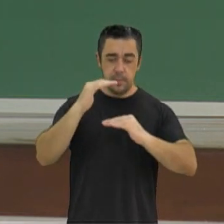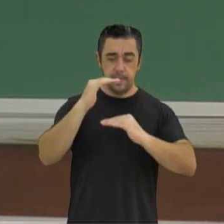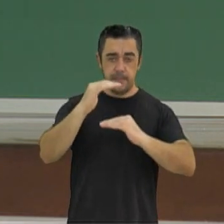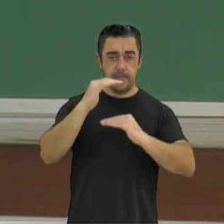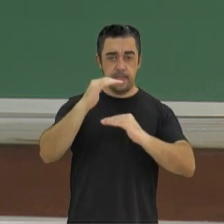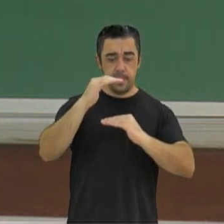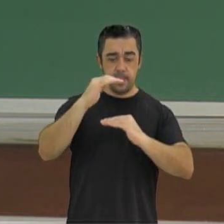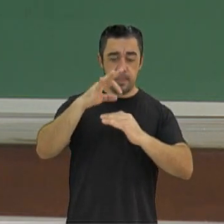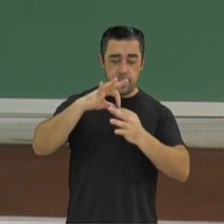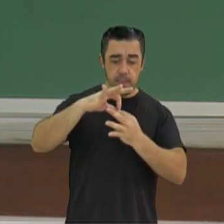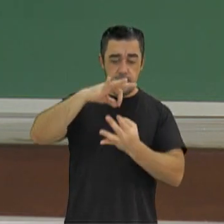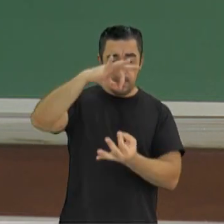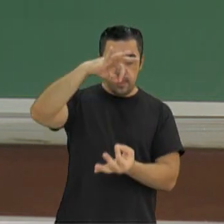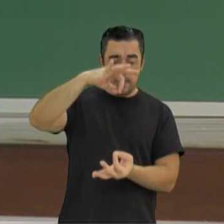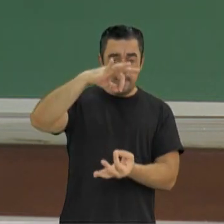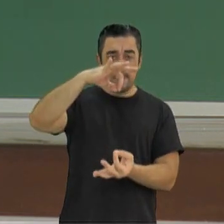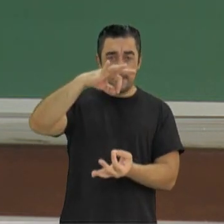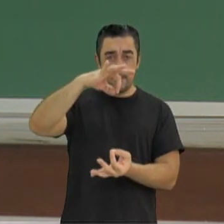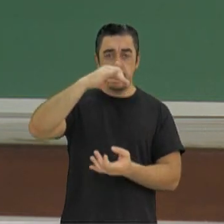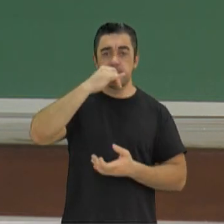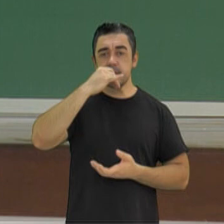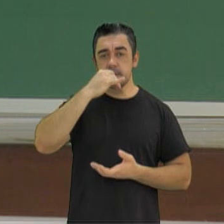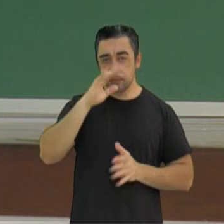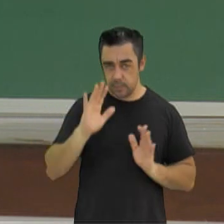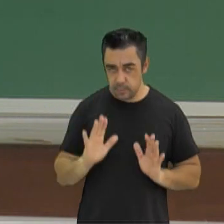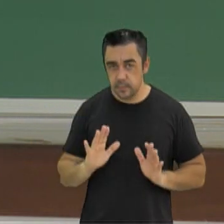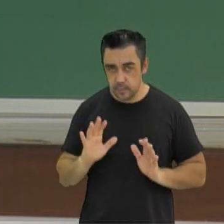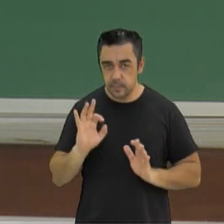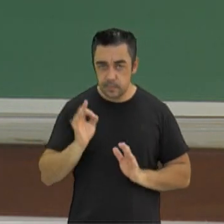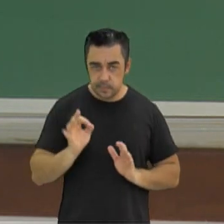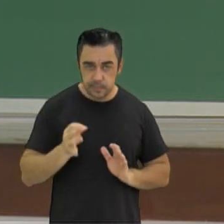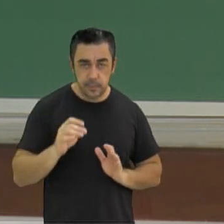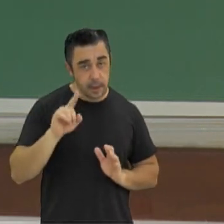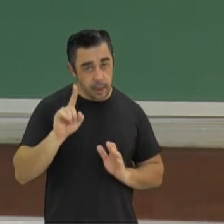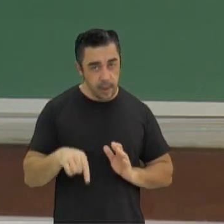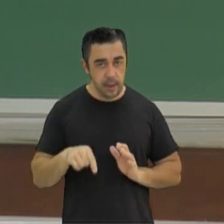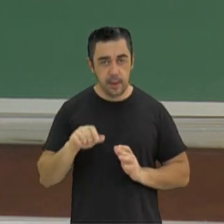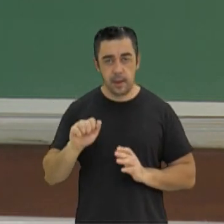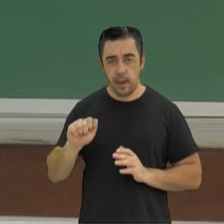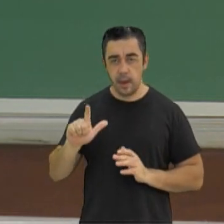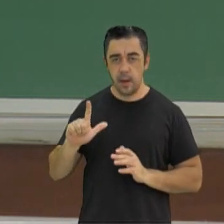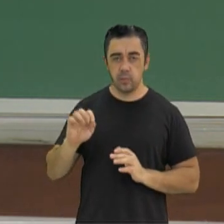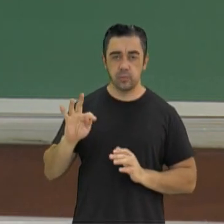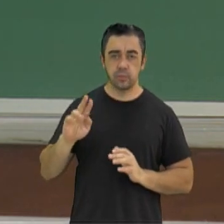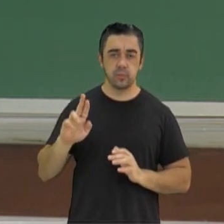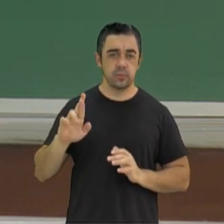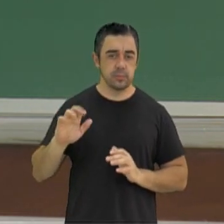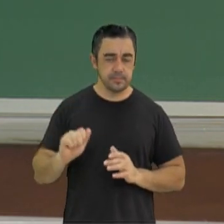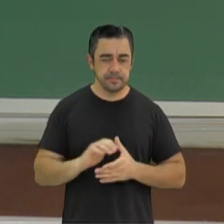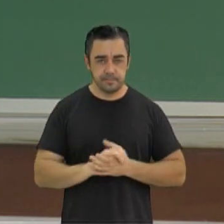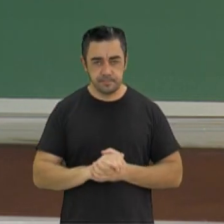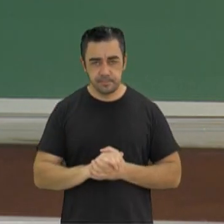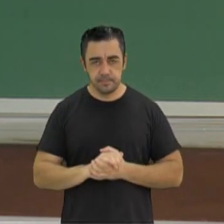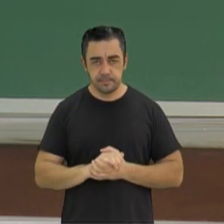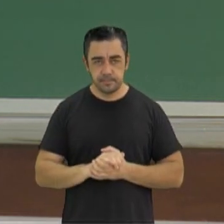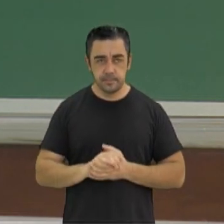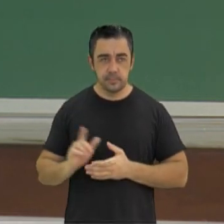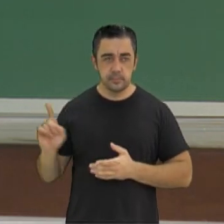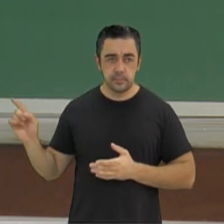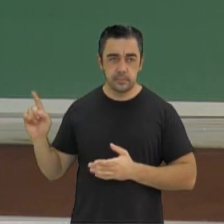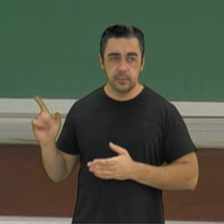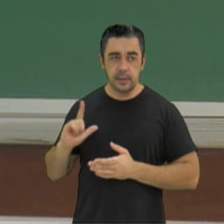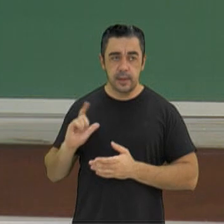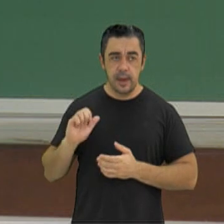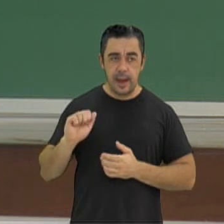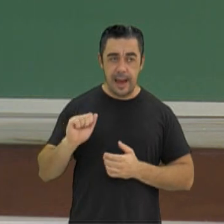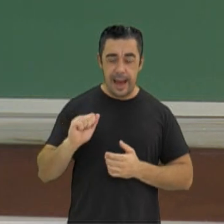se você fosse medir do centro de uma base ao centro de outra. Isso seria a altura. Você tem o apótema,